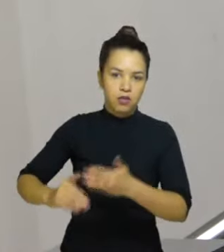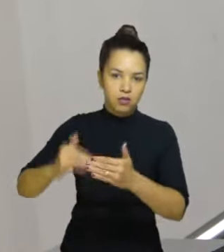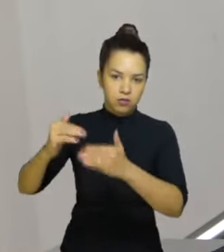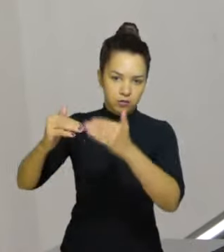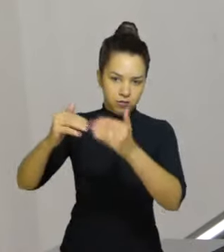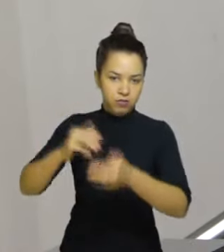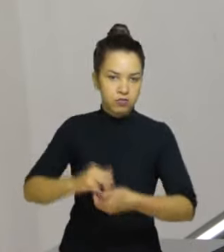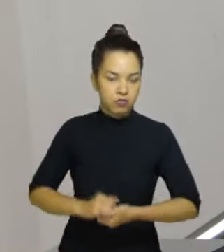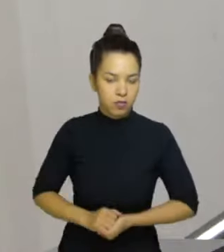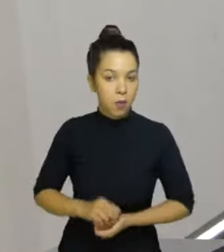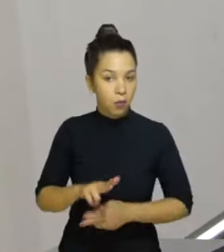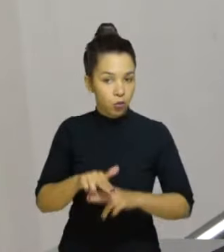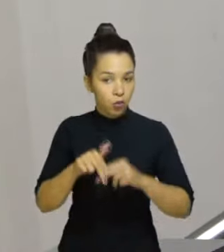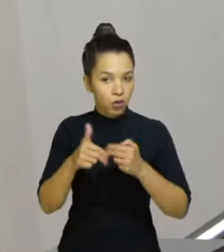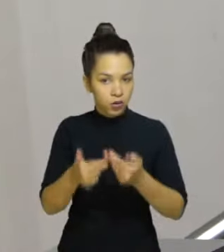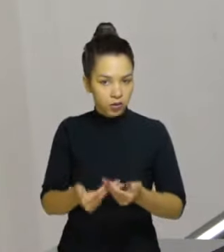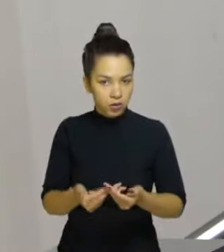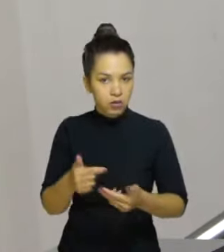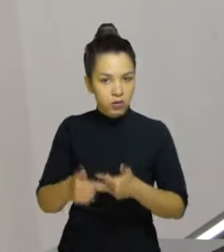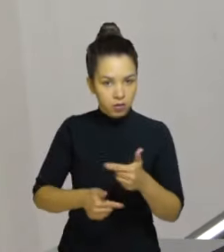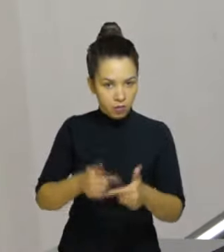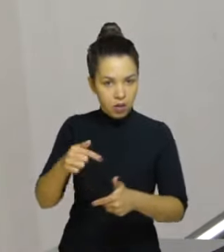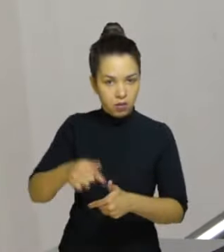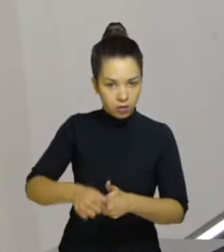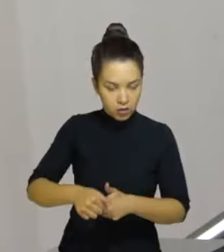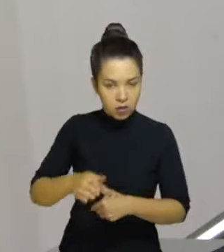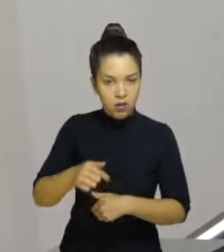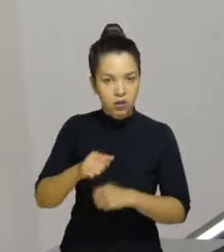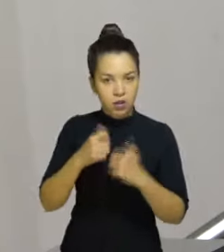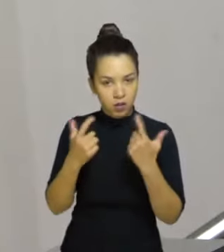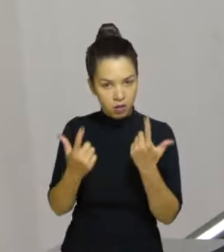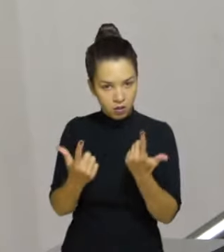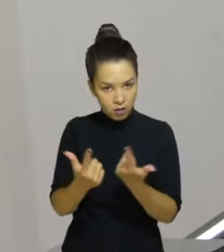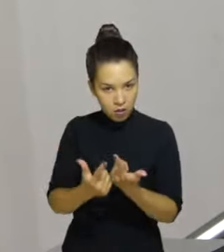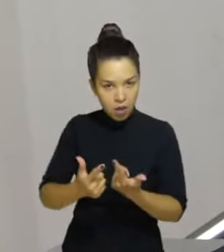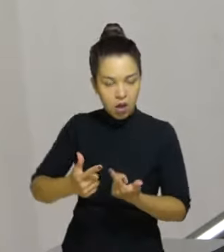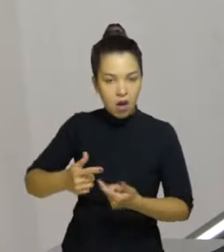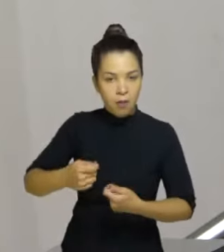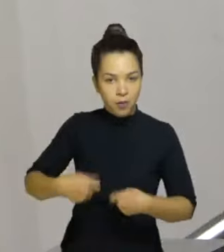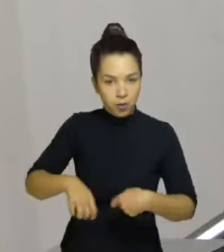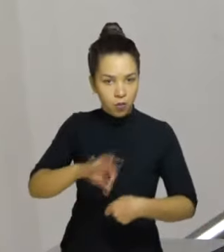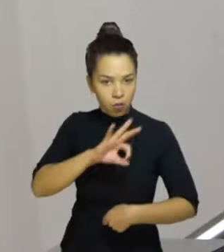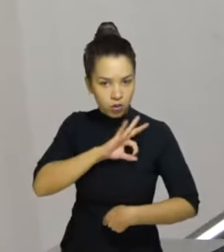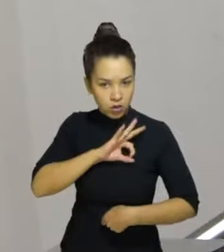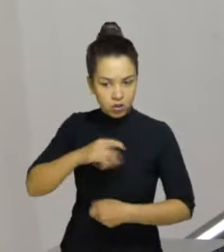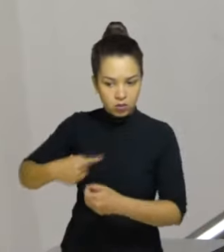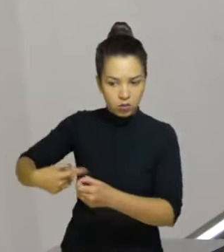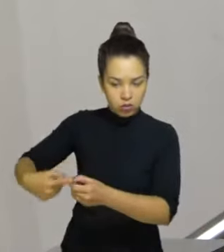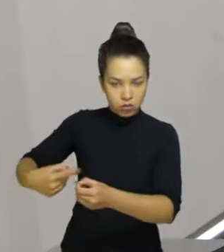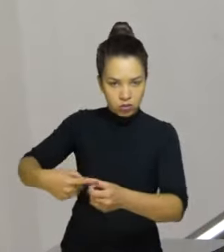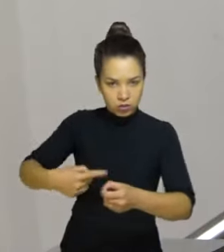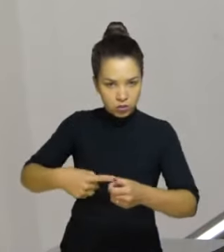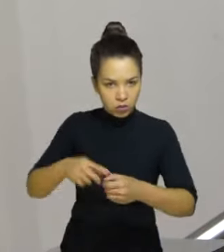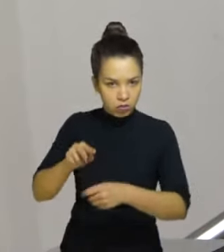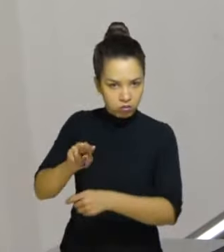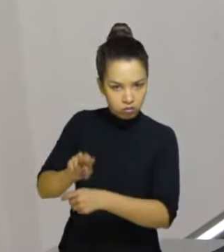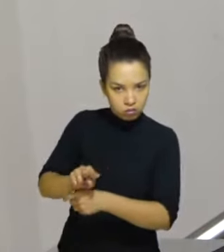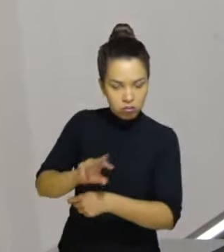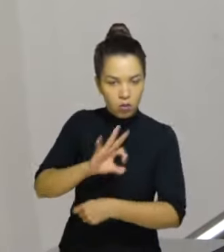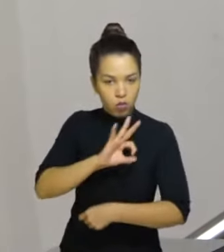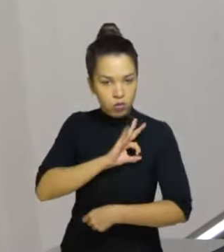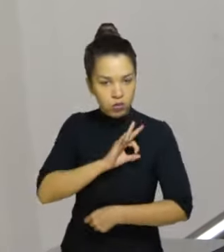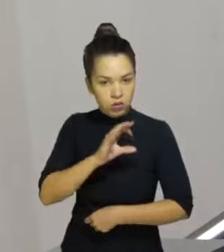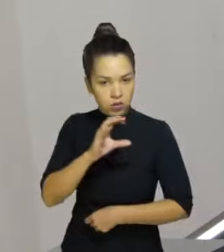também na questão das guardas municipais dos municípios, no aumento de efetivo da Polícia Civil, dos bombeiros, da